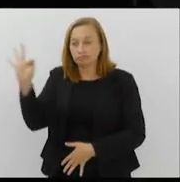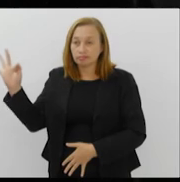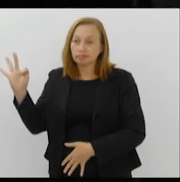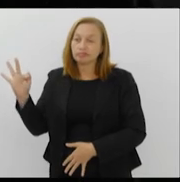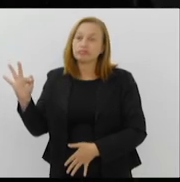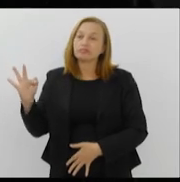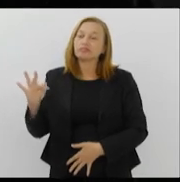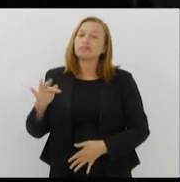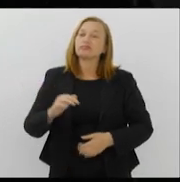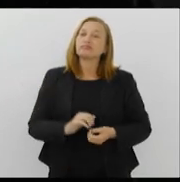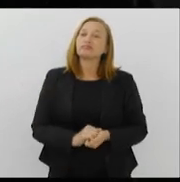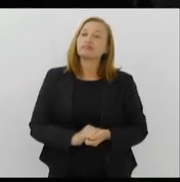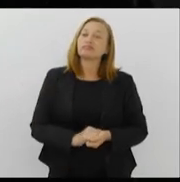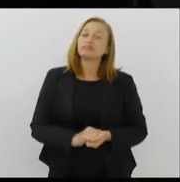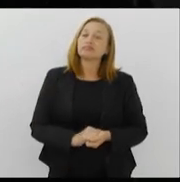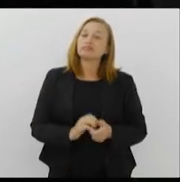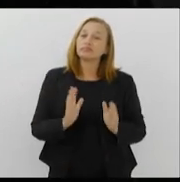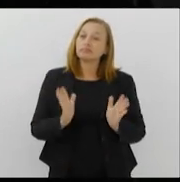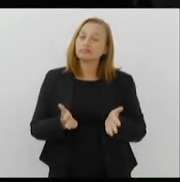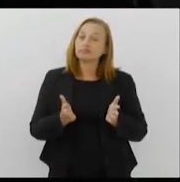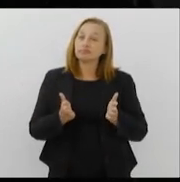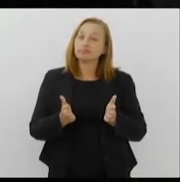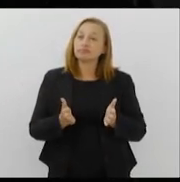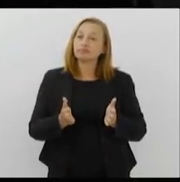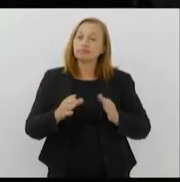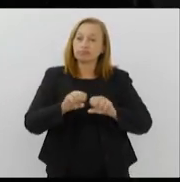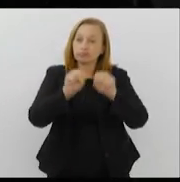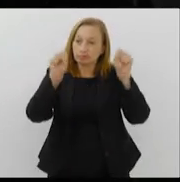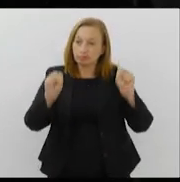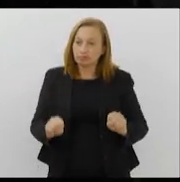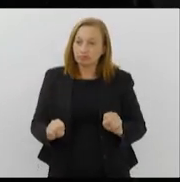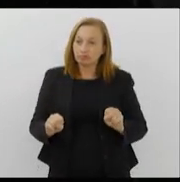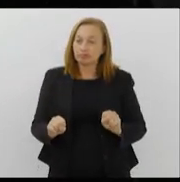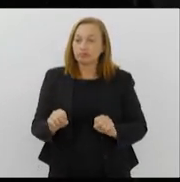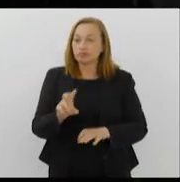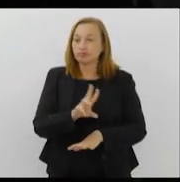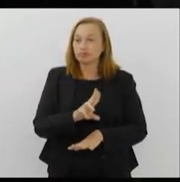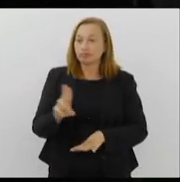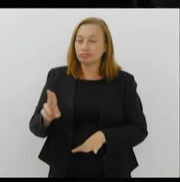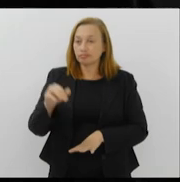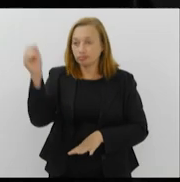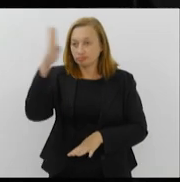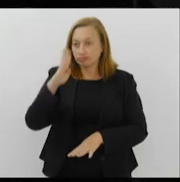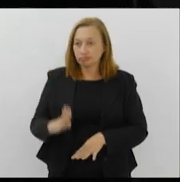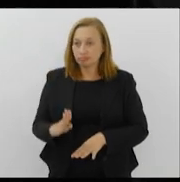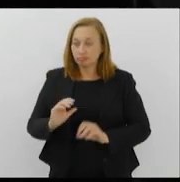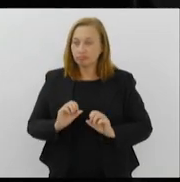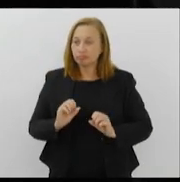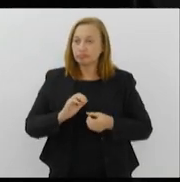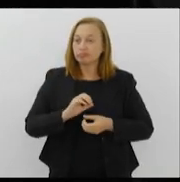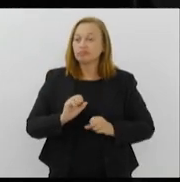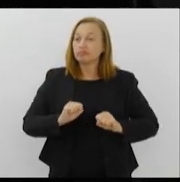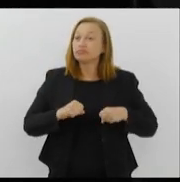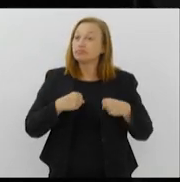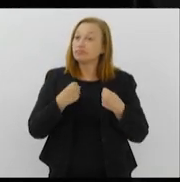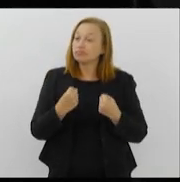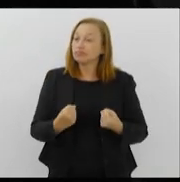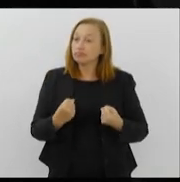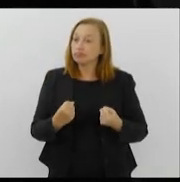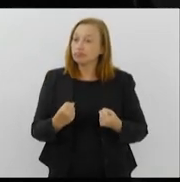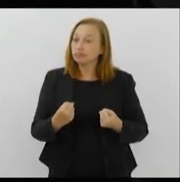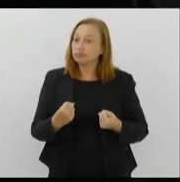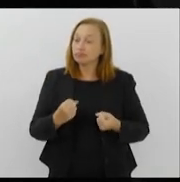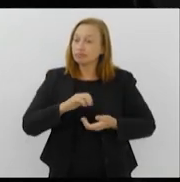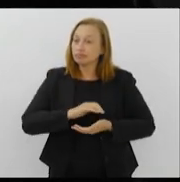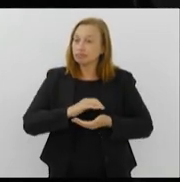lançou oficialmente hoje o sistema que vai se chamar no Brasil Defesa Civil Alerta, mas que,